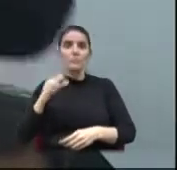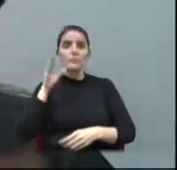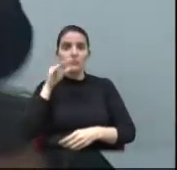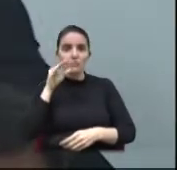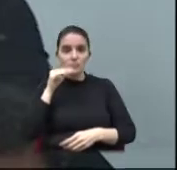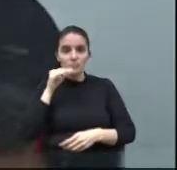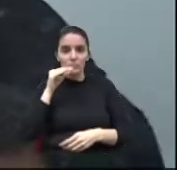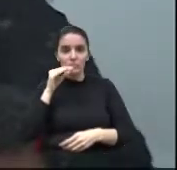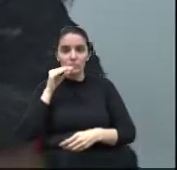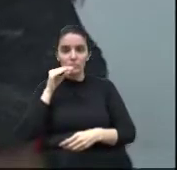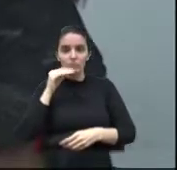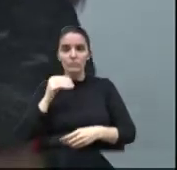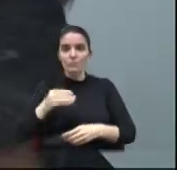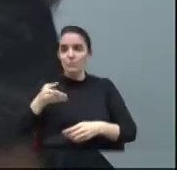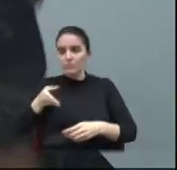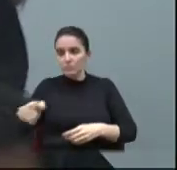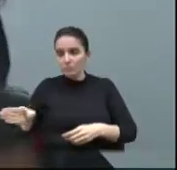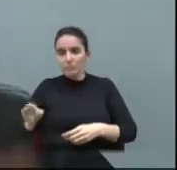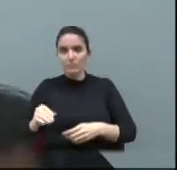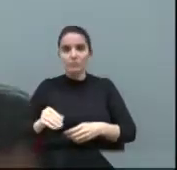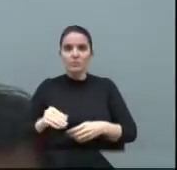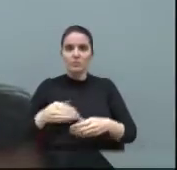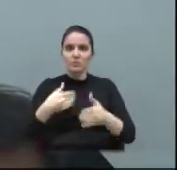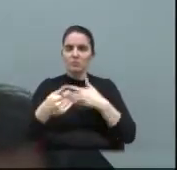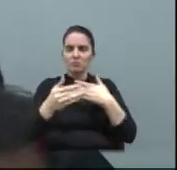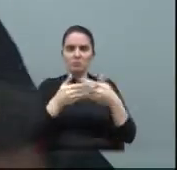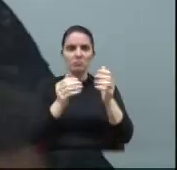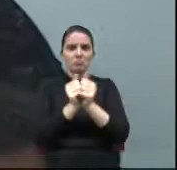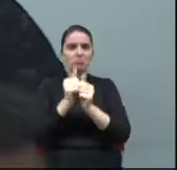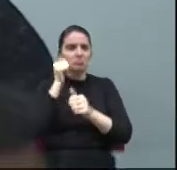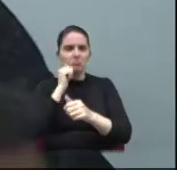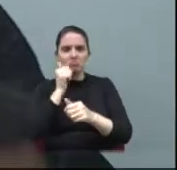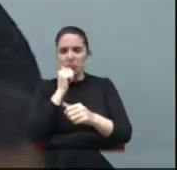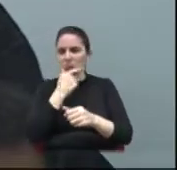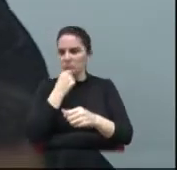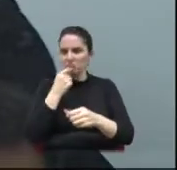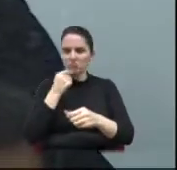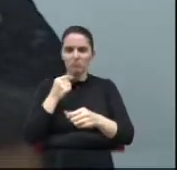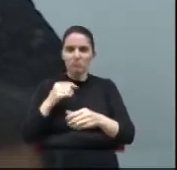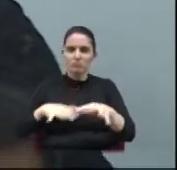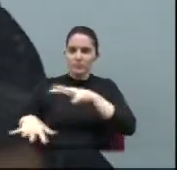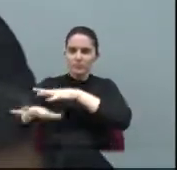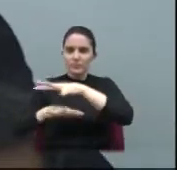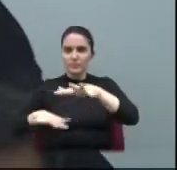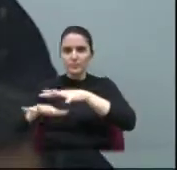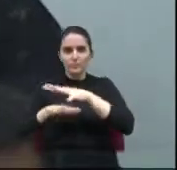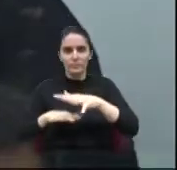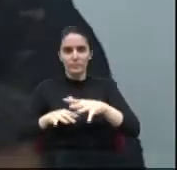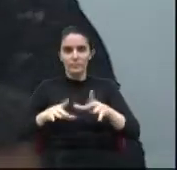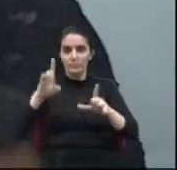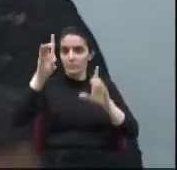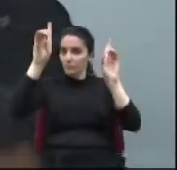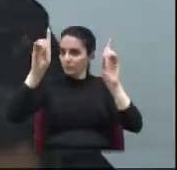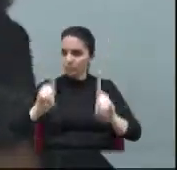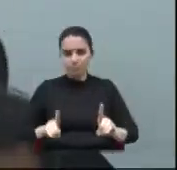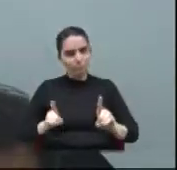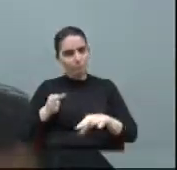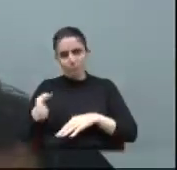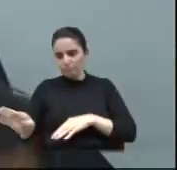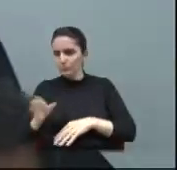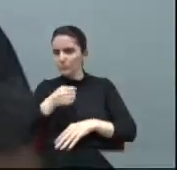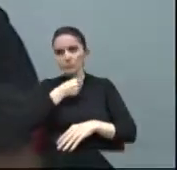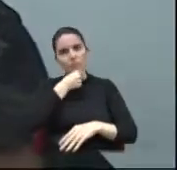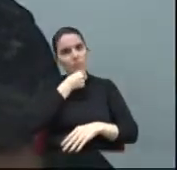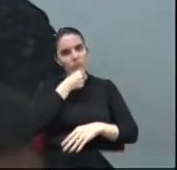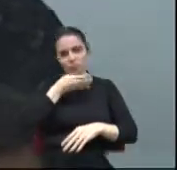é uma sanfona e o outro usa tanto homem quanto mulher. E outra coisa, o deficiente não entra lá, o idoso não